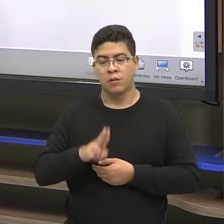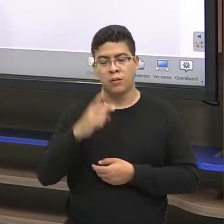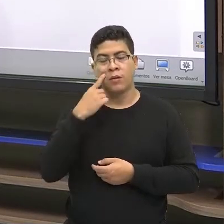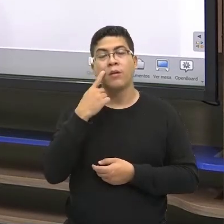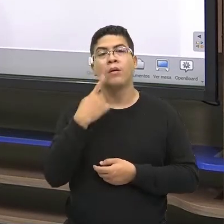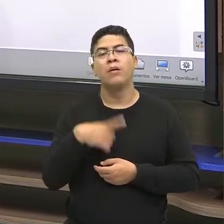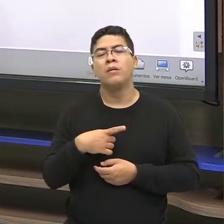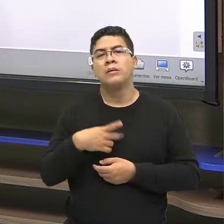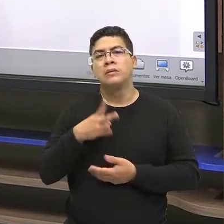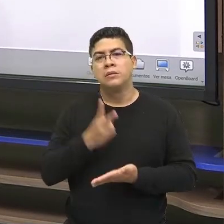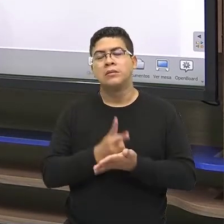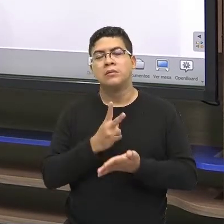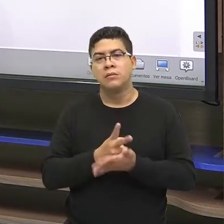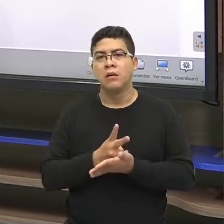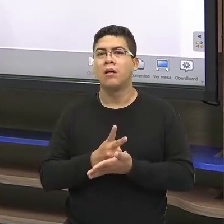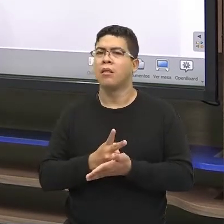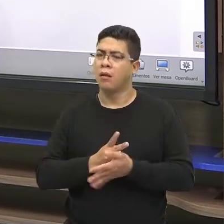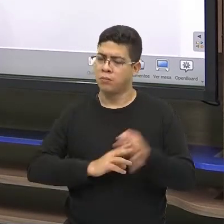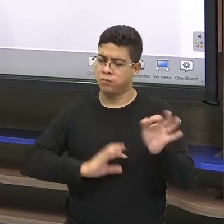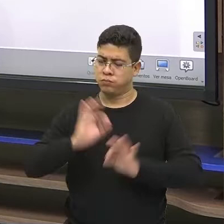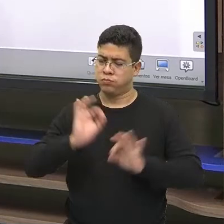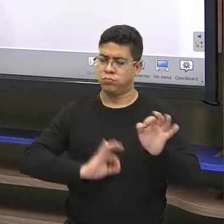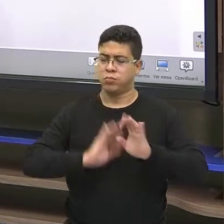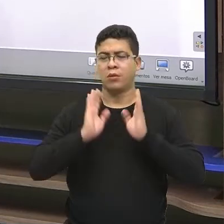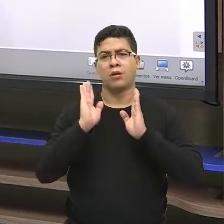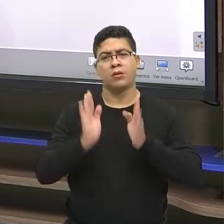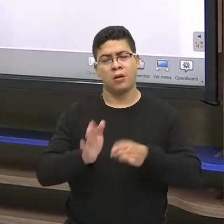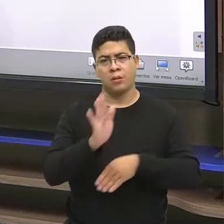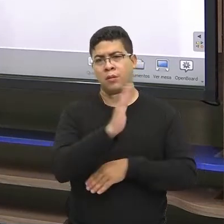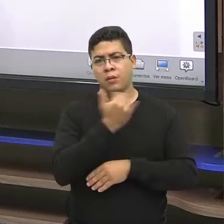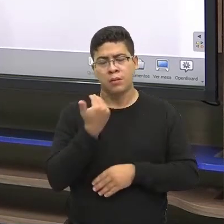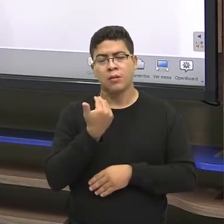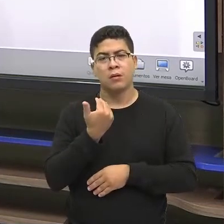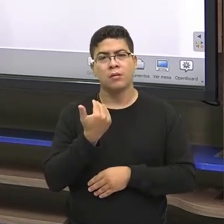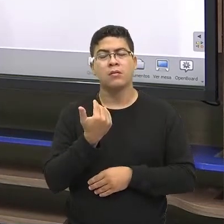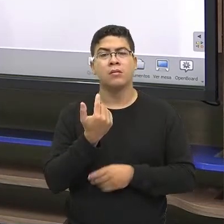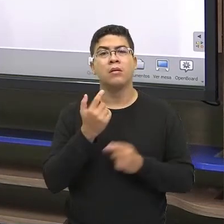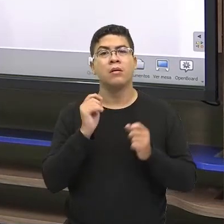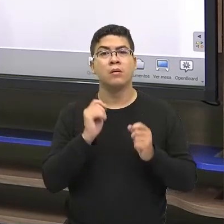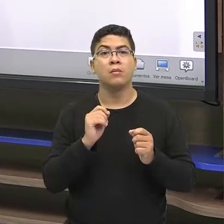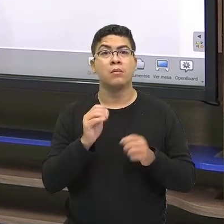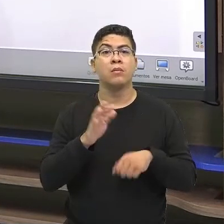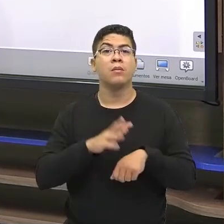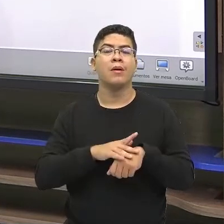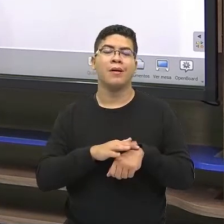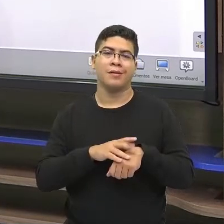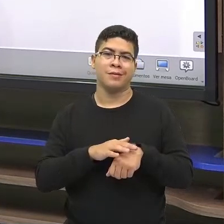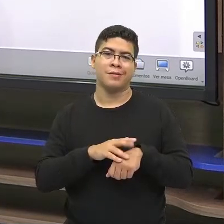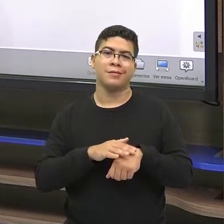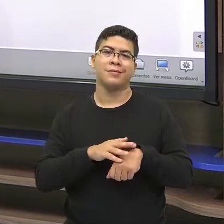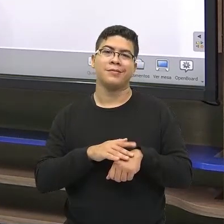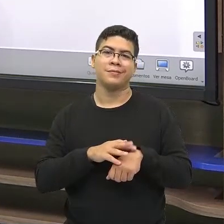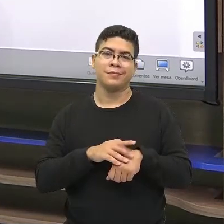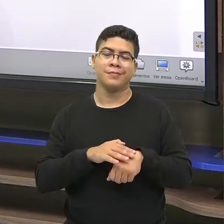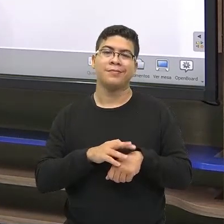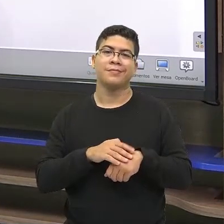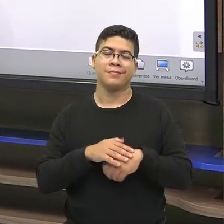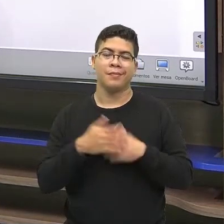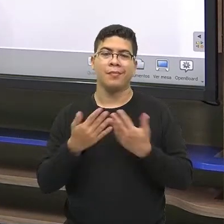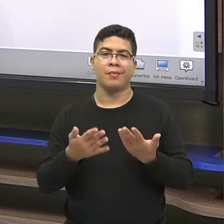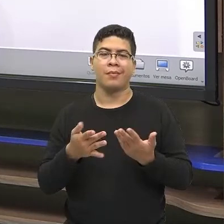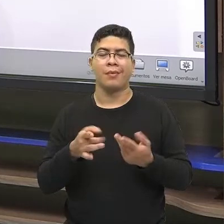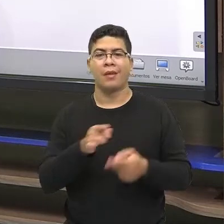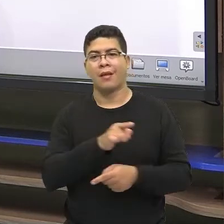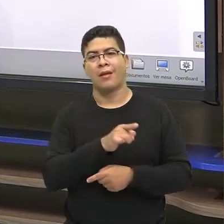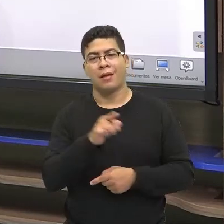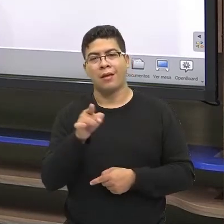preparado para a morte, né? A qualquer momento, por conta da situação dele. Então, todos os poemas dele, você vai